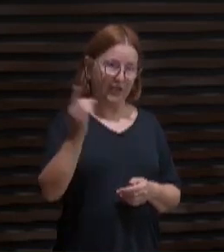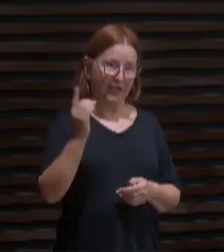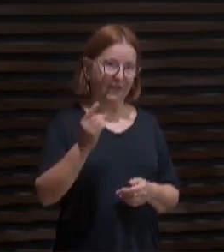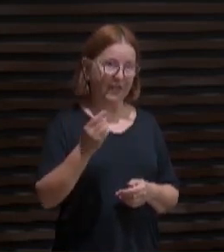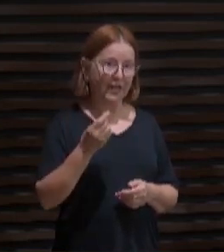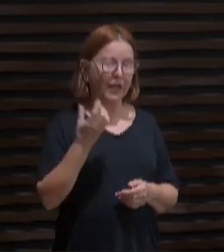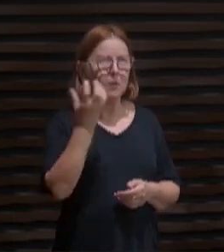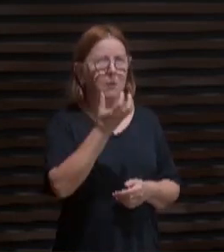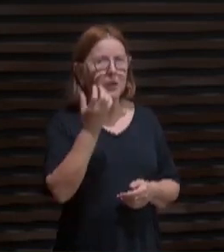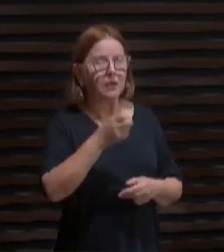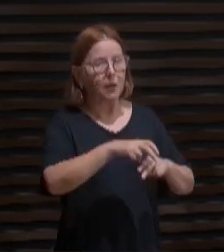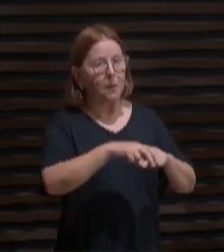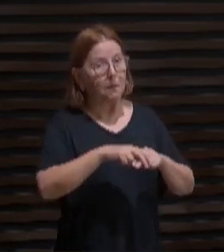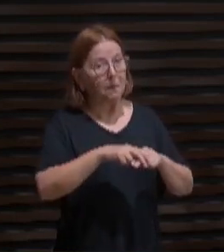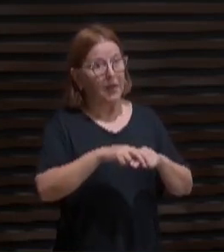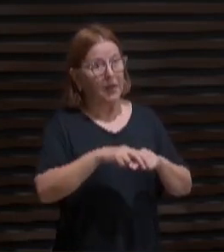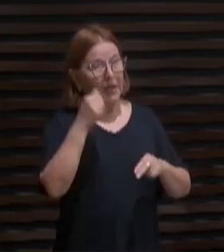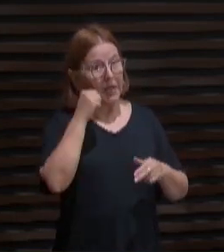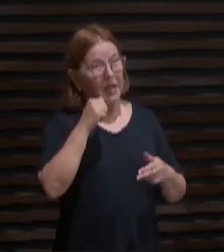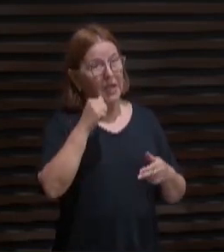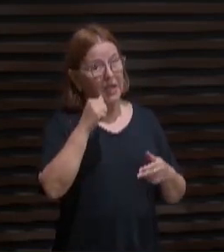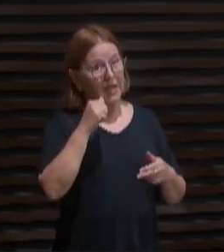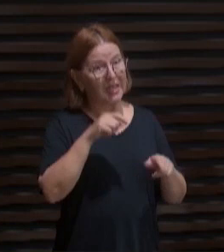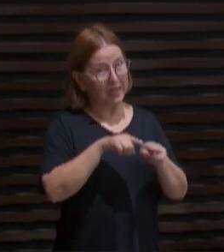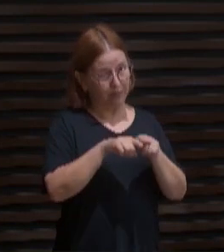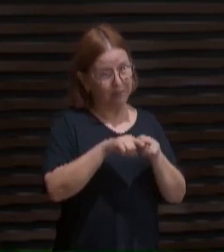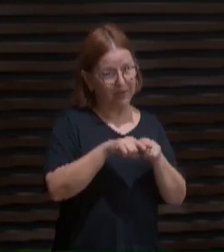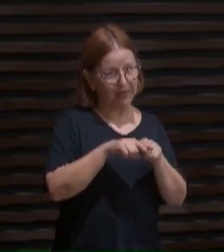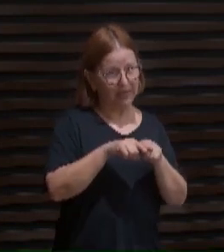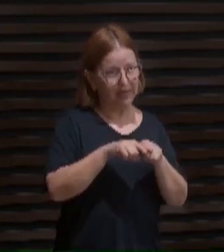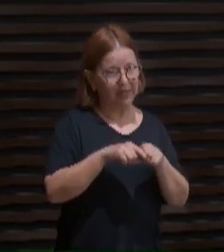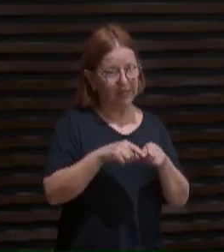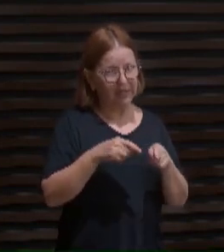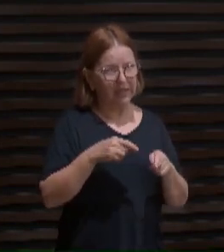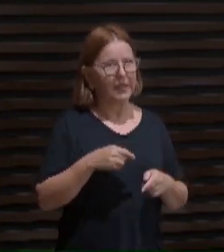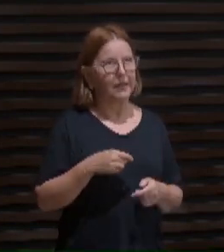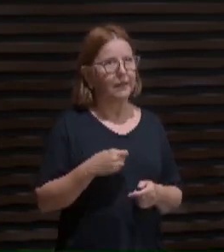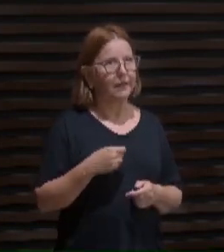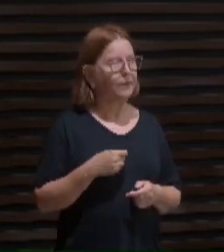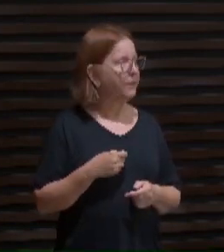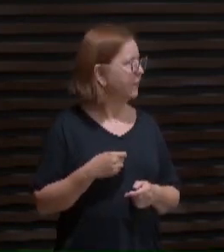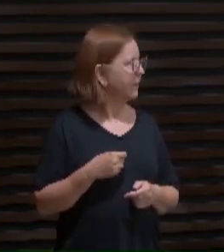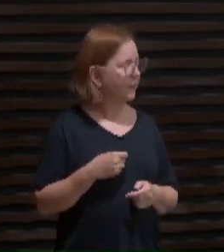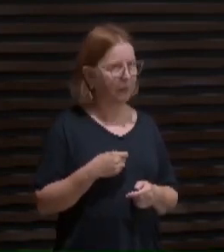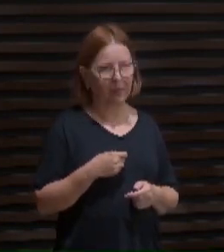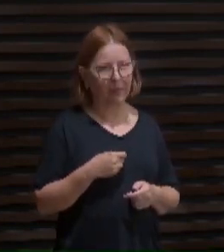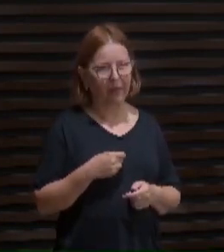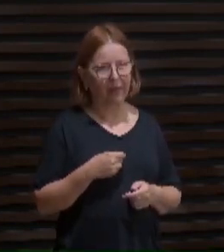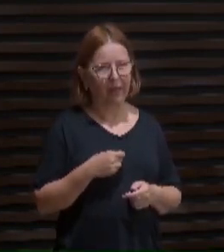eu preciso dar um jeito de me encontrar com ela, e ele fez de